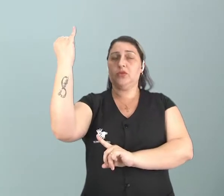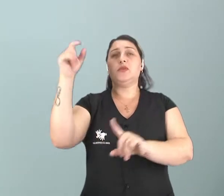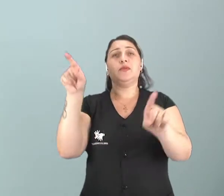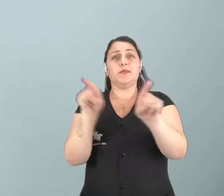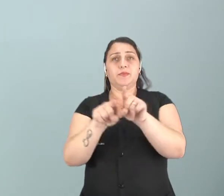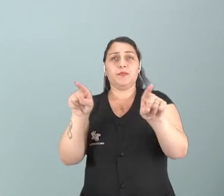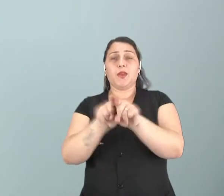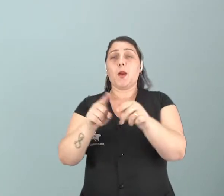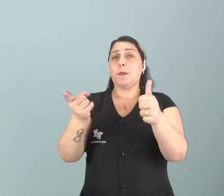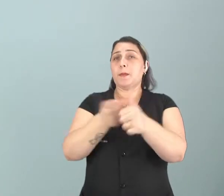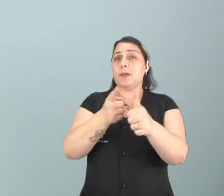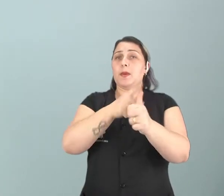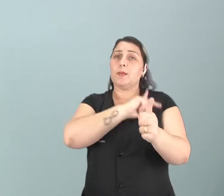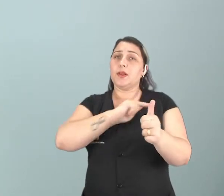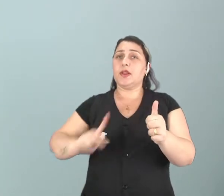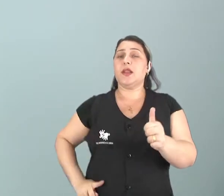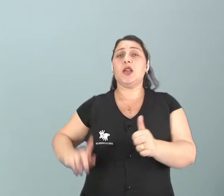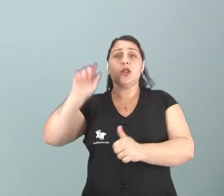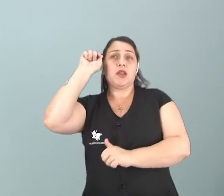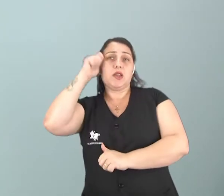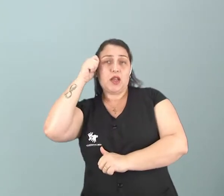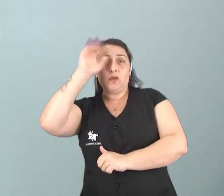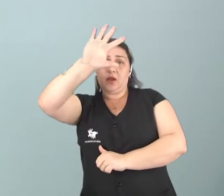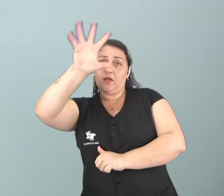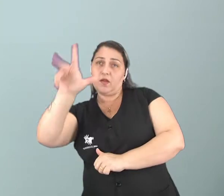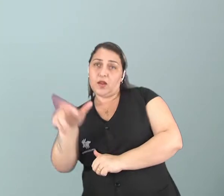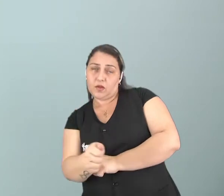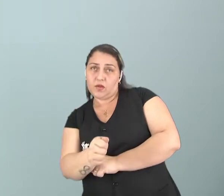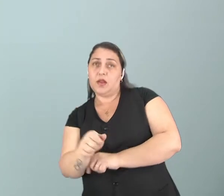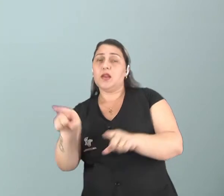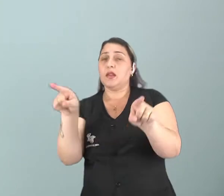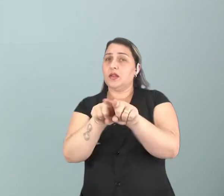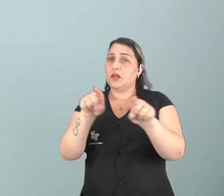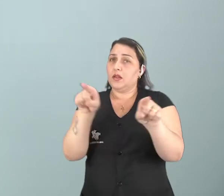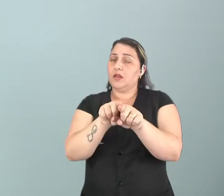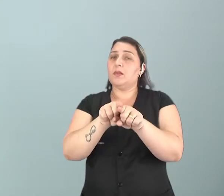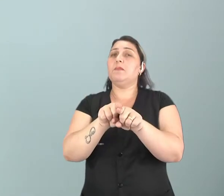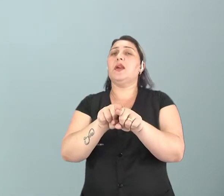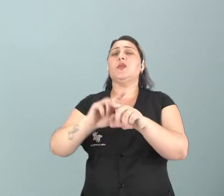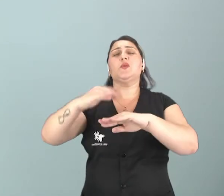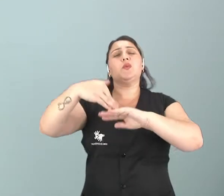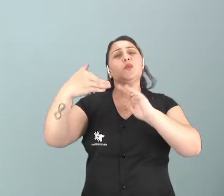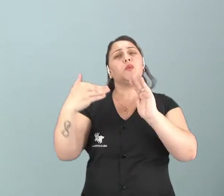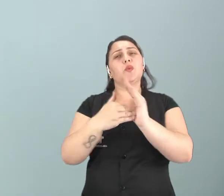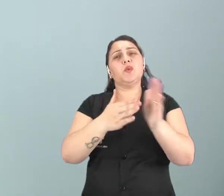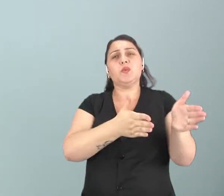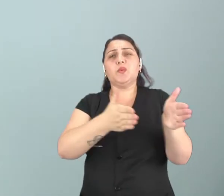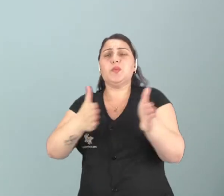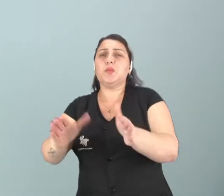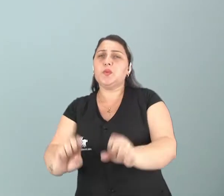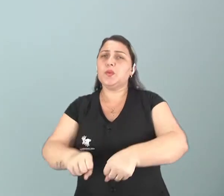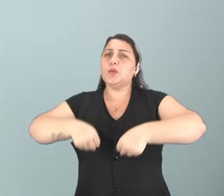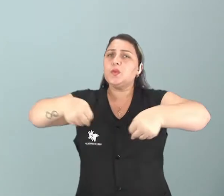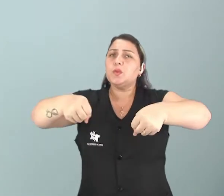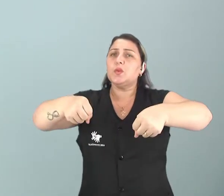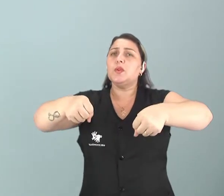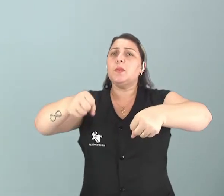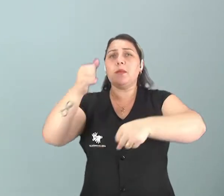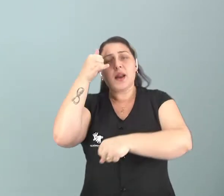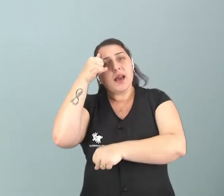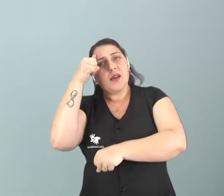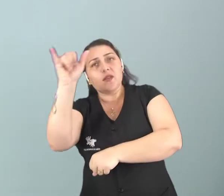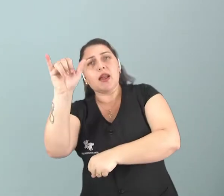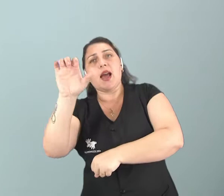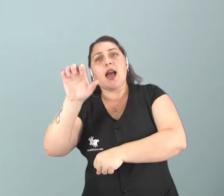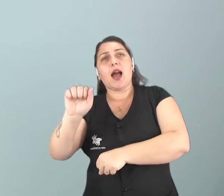de ser o primeiro presidente negro da África do Sul, também fez parte de todo esse processo de luta contra o apartheid.